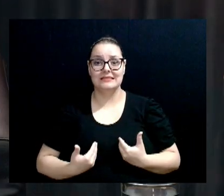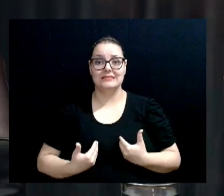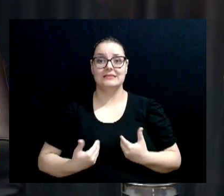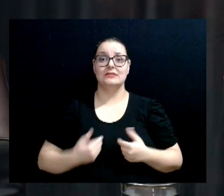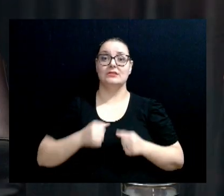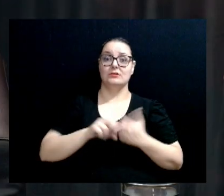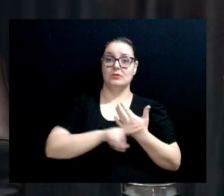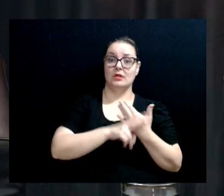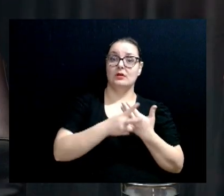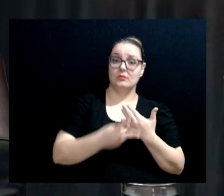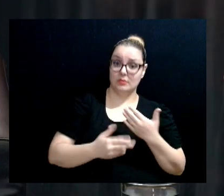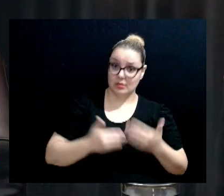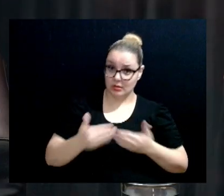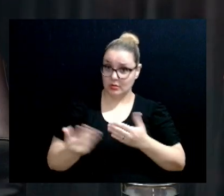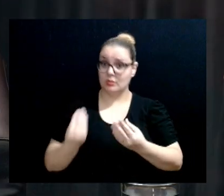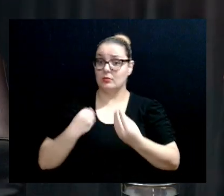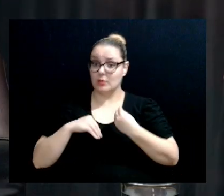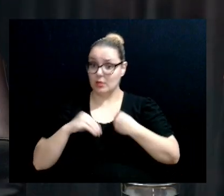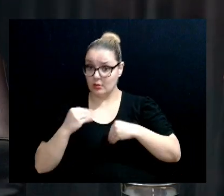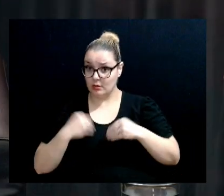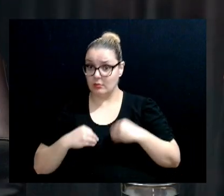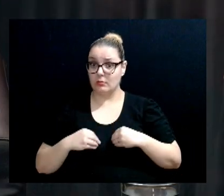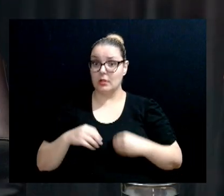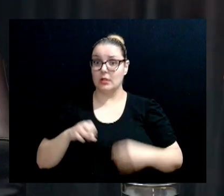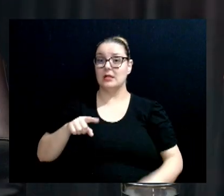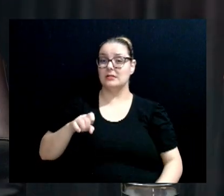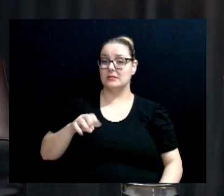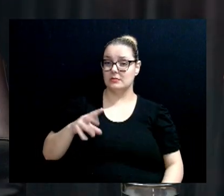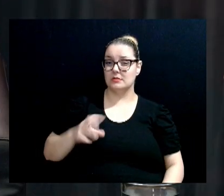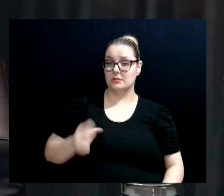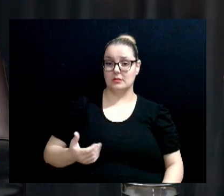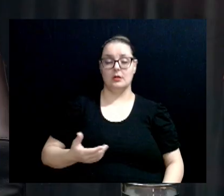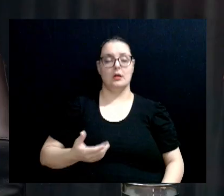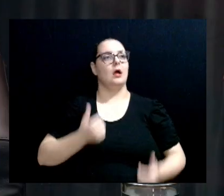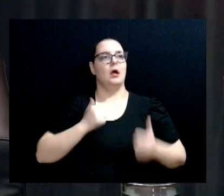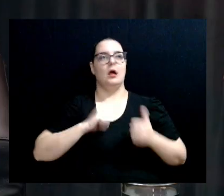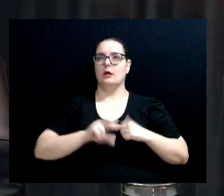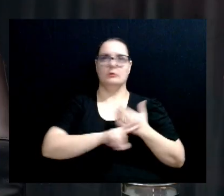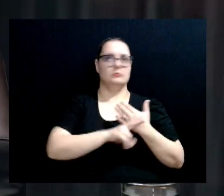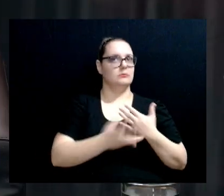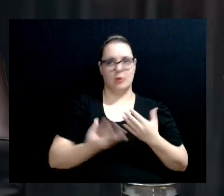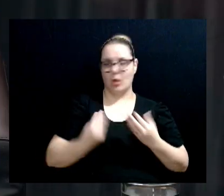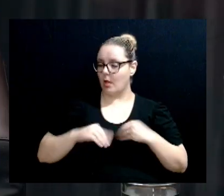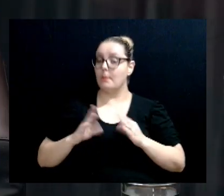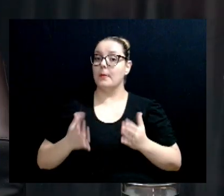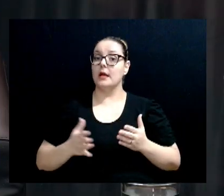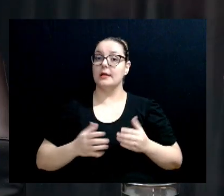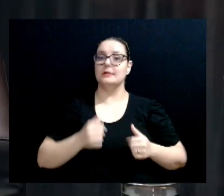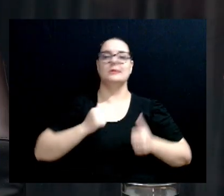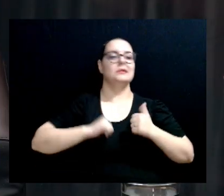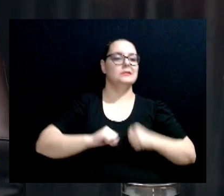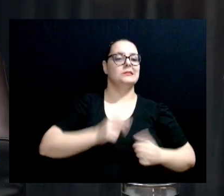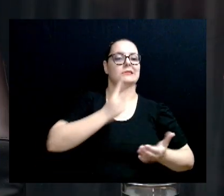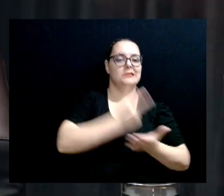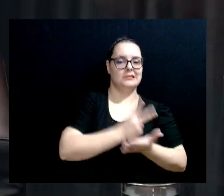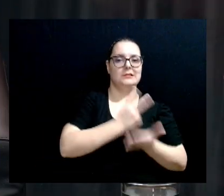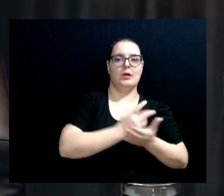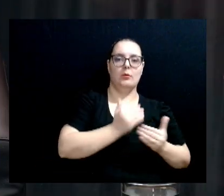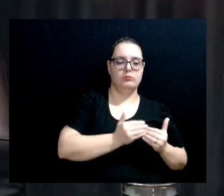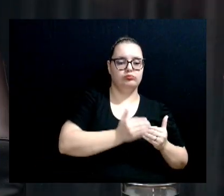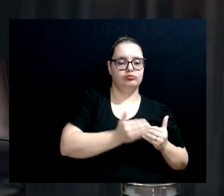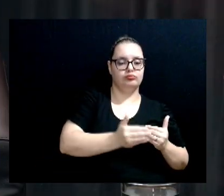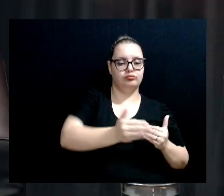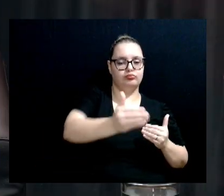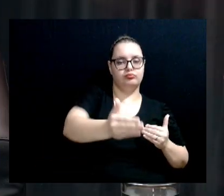processo depressivo pela exaustão, né? Não que a ansiedade gera depressão, mas um prolongado dessa ansiedade, ela gera uma